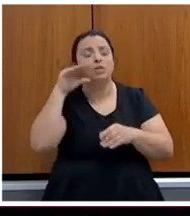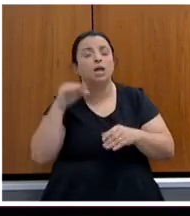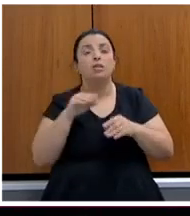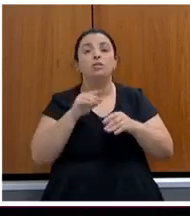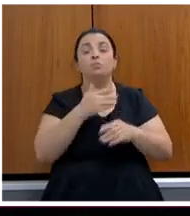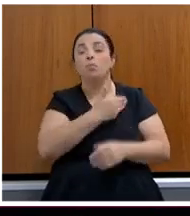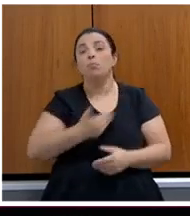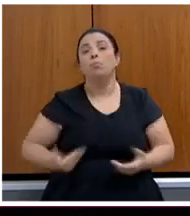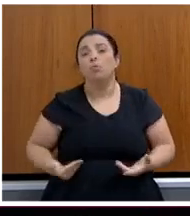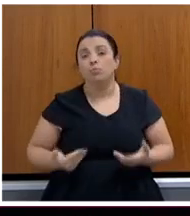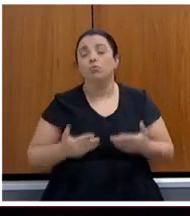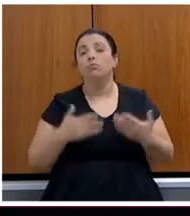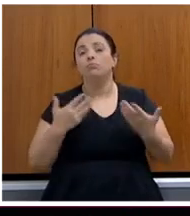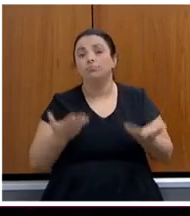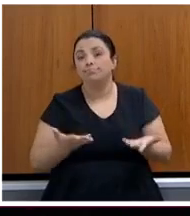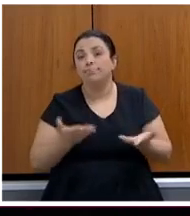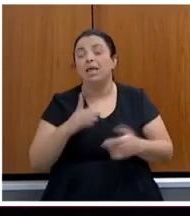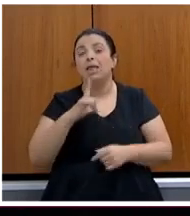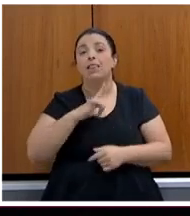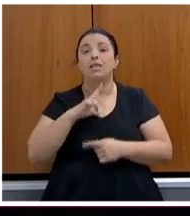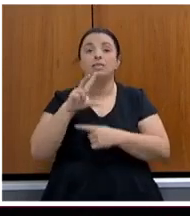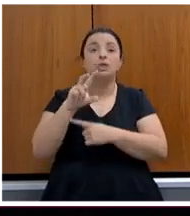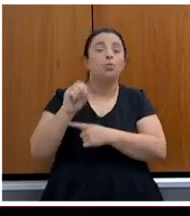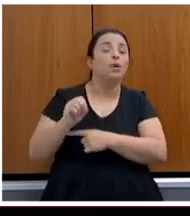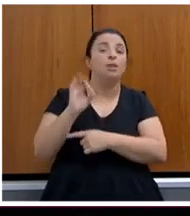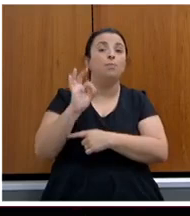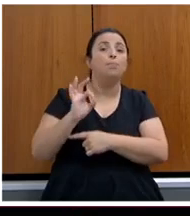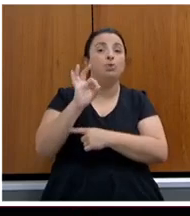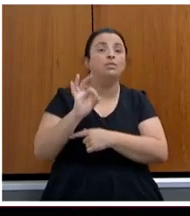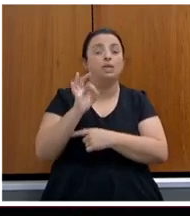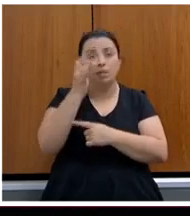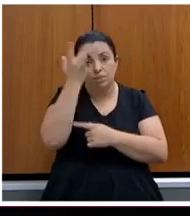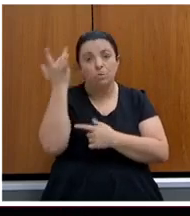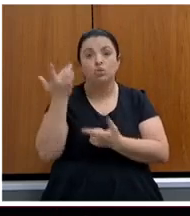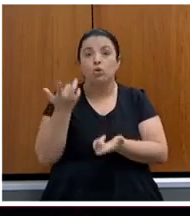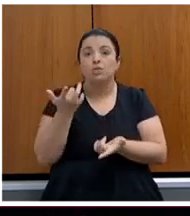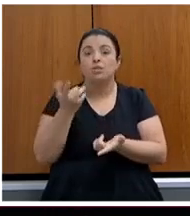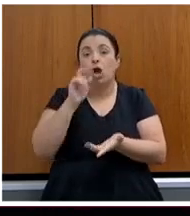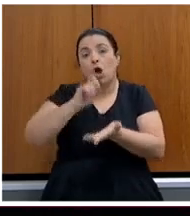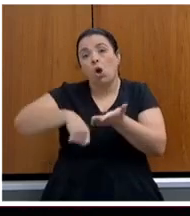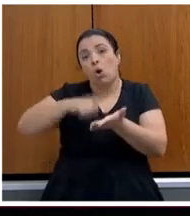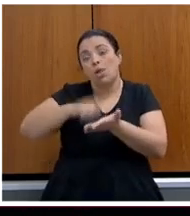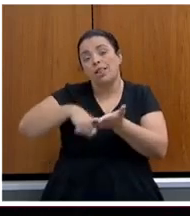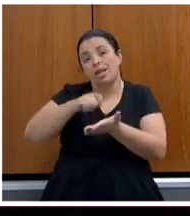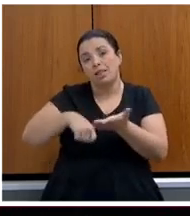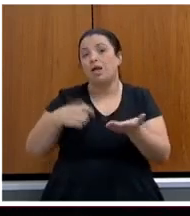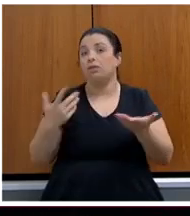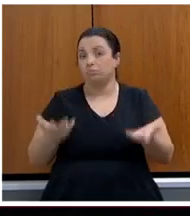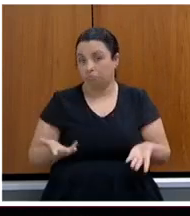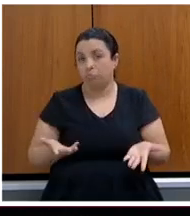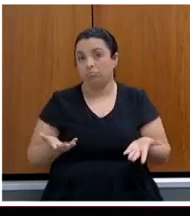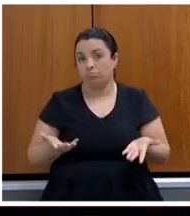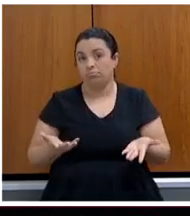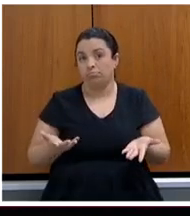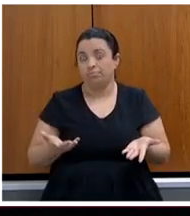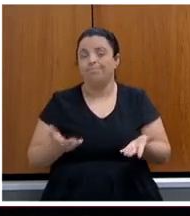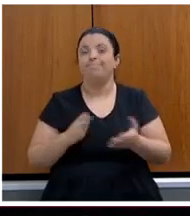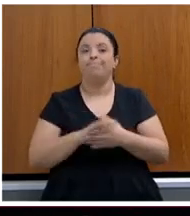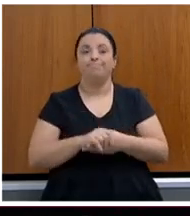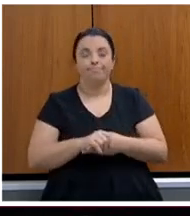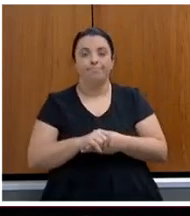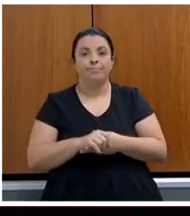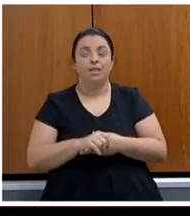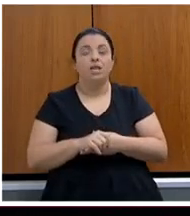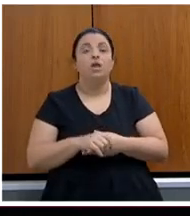nós temos cerca de cinquenta por cento da rede ainda com contrato temporário infraestrutura a senhora também abordou os